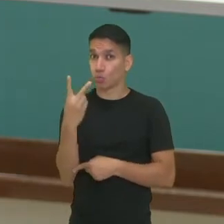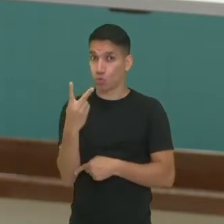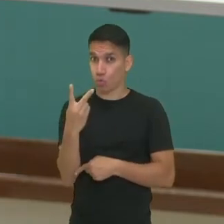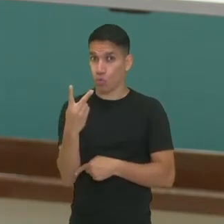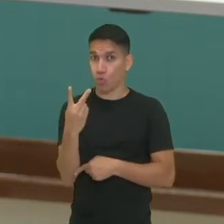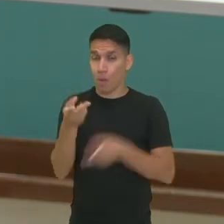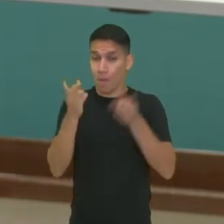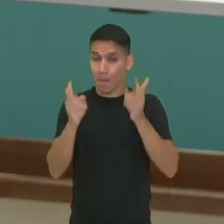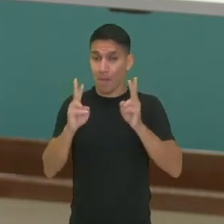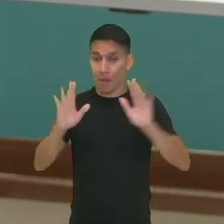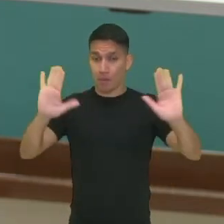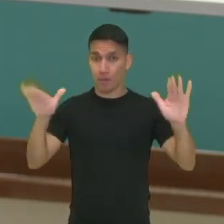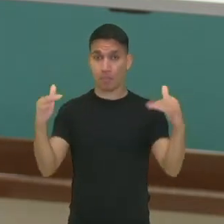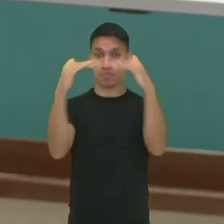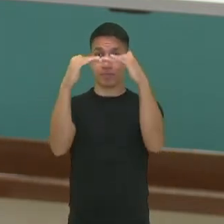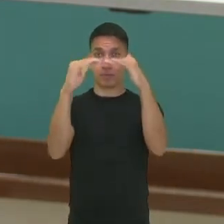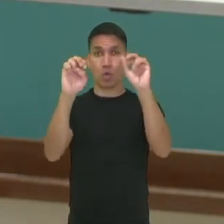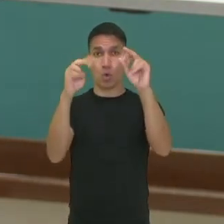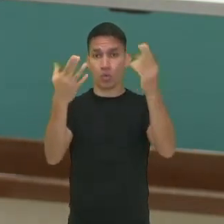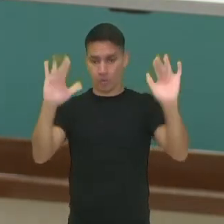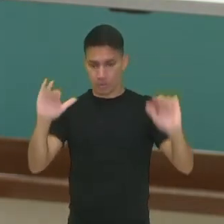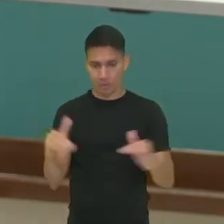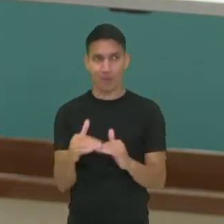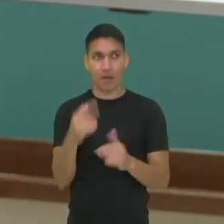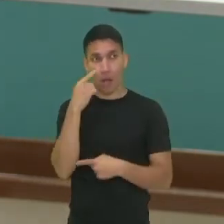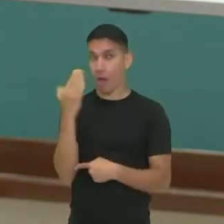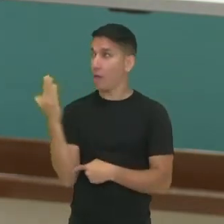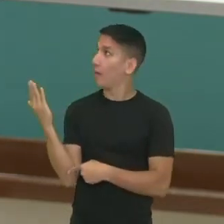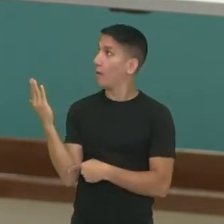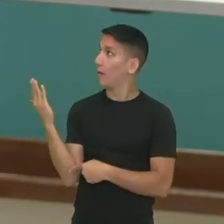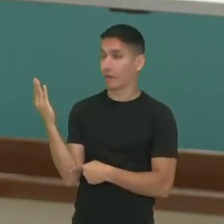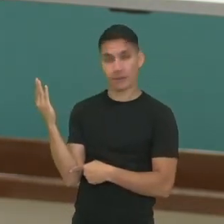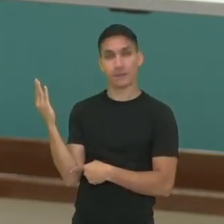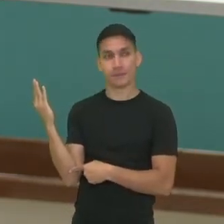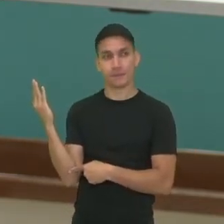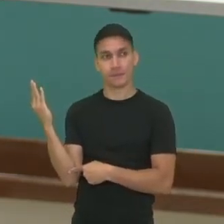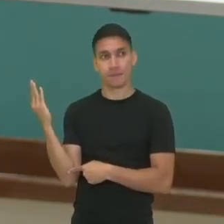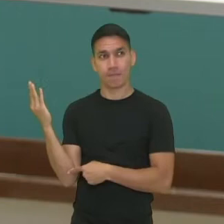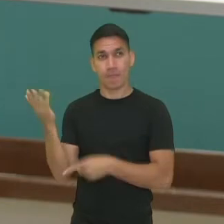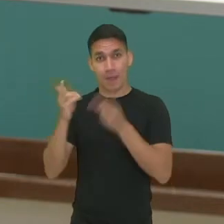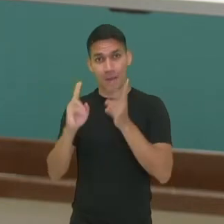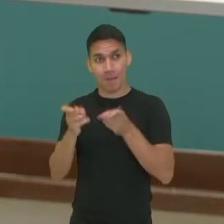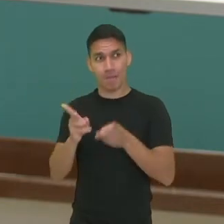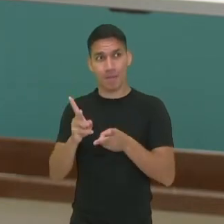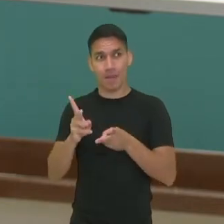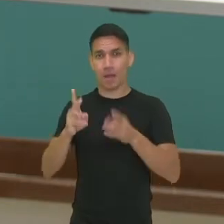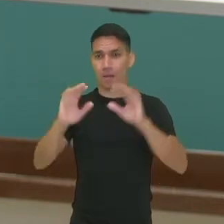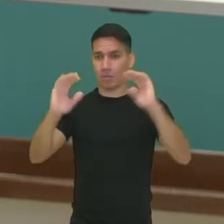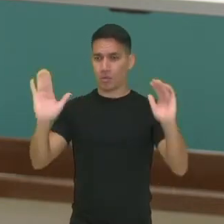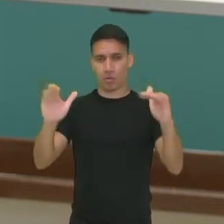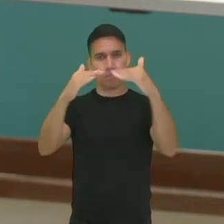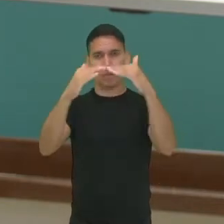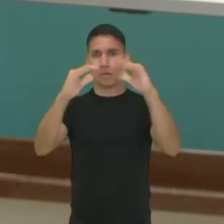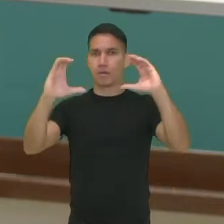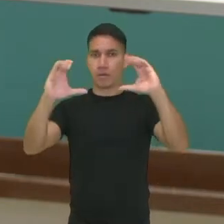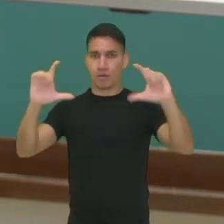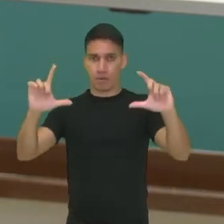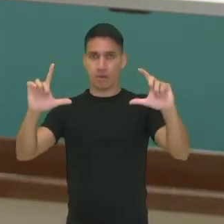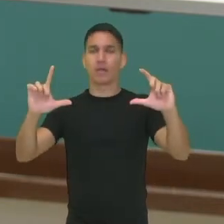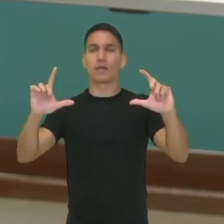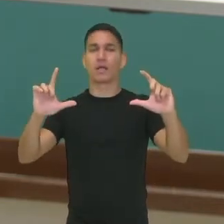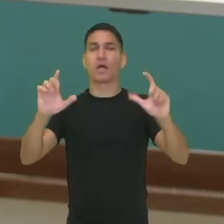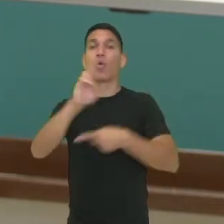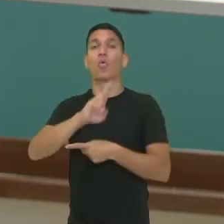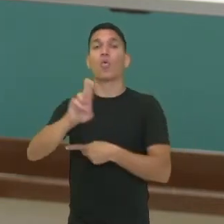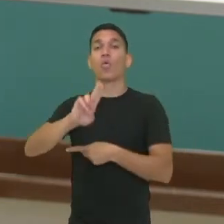mesmo lado do plano, que é o caso aqui, no mesmo lado do plano, nós usamos